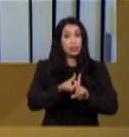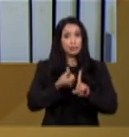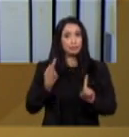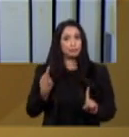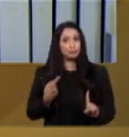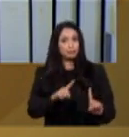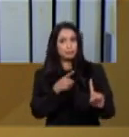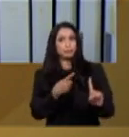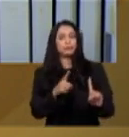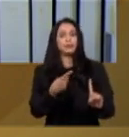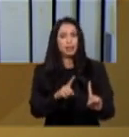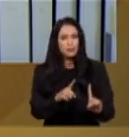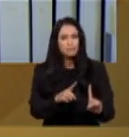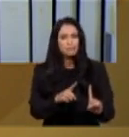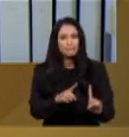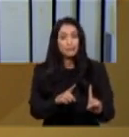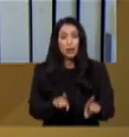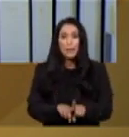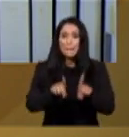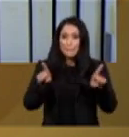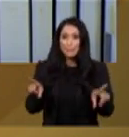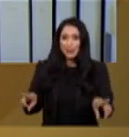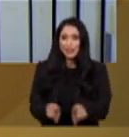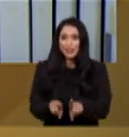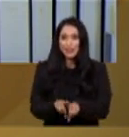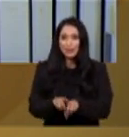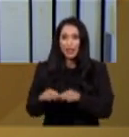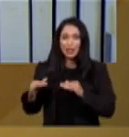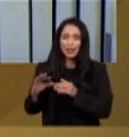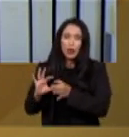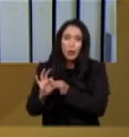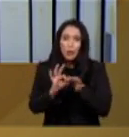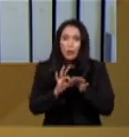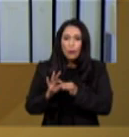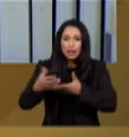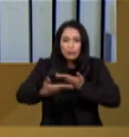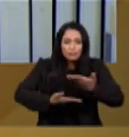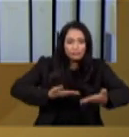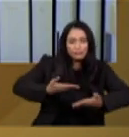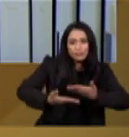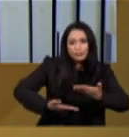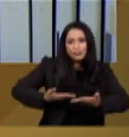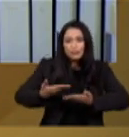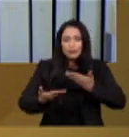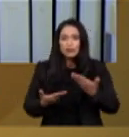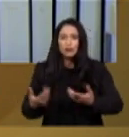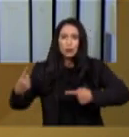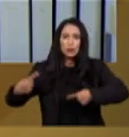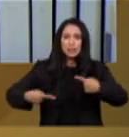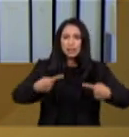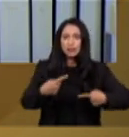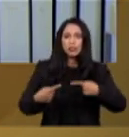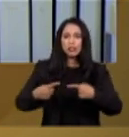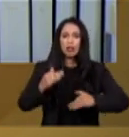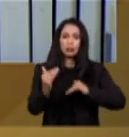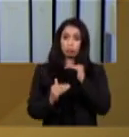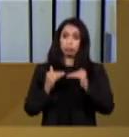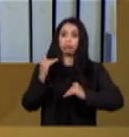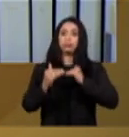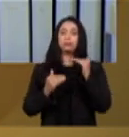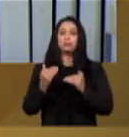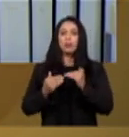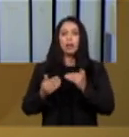desafios, mas também um semestre de união de forças, de colaboração e diálogo construtivo.